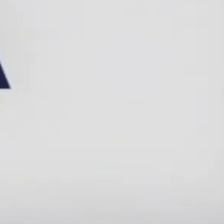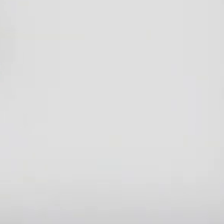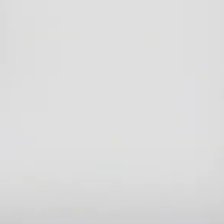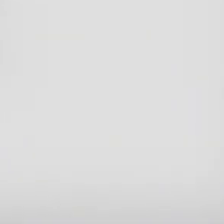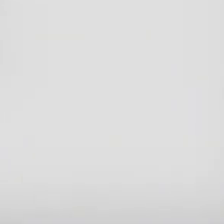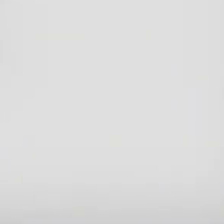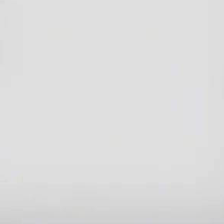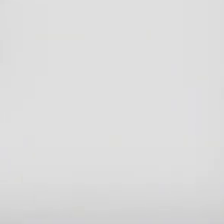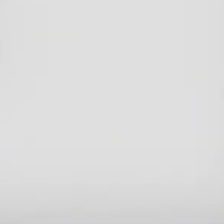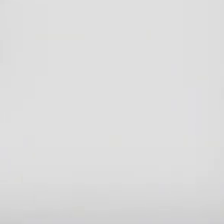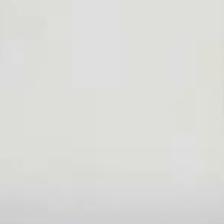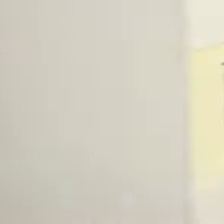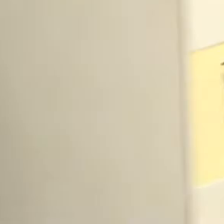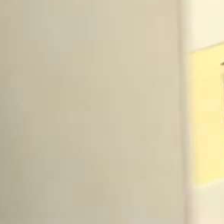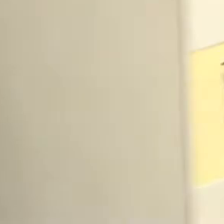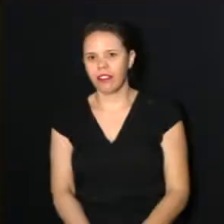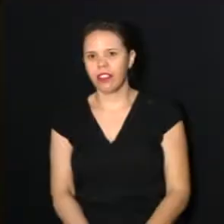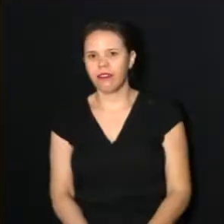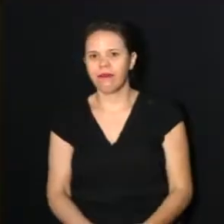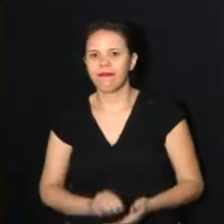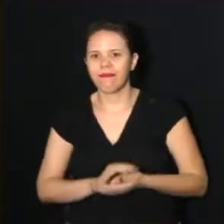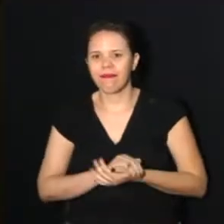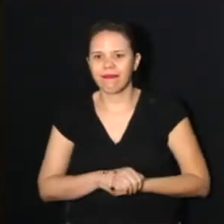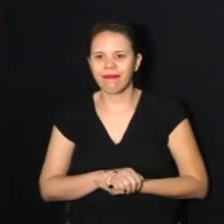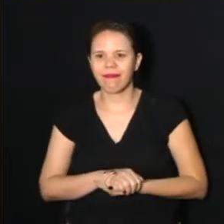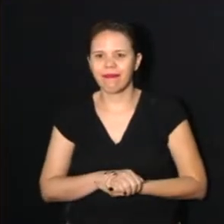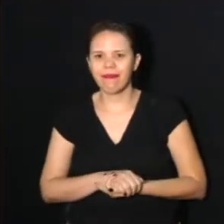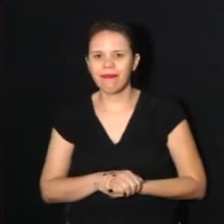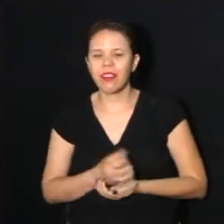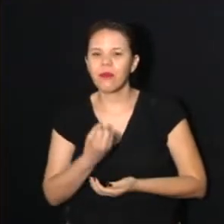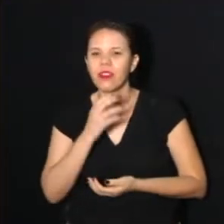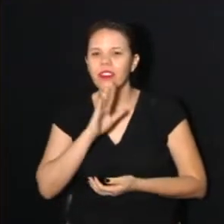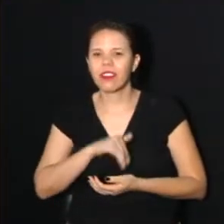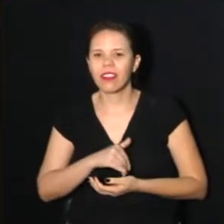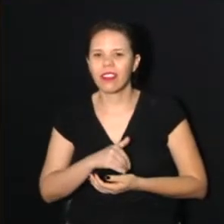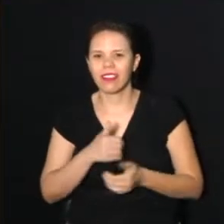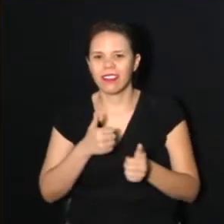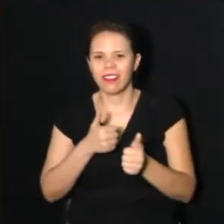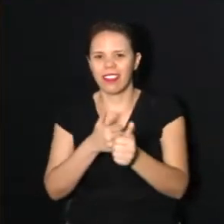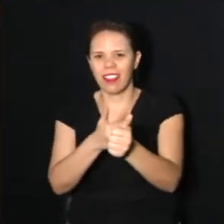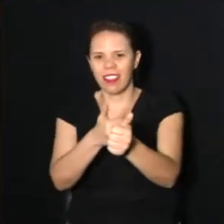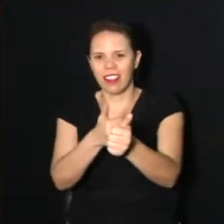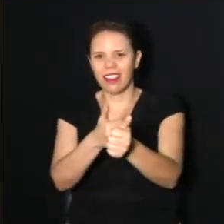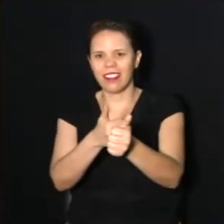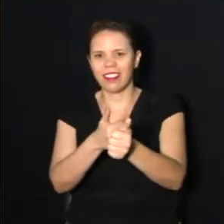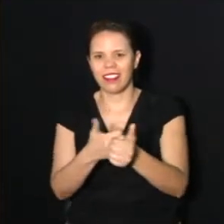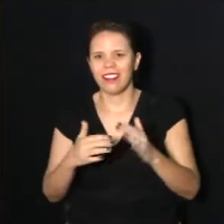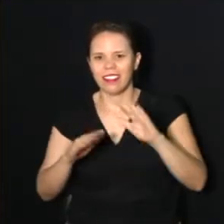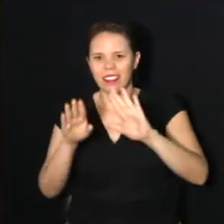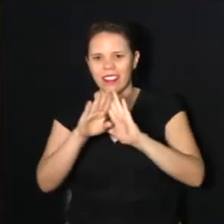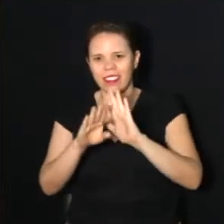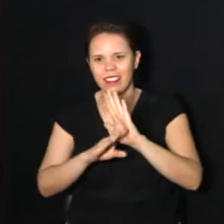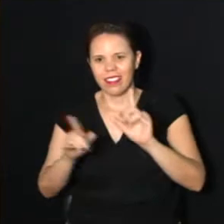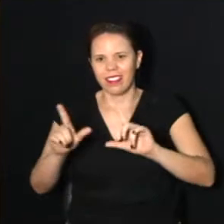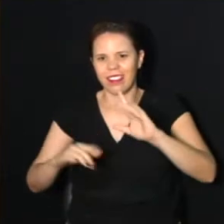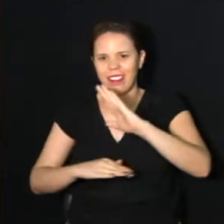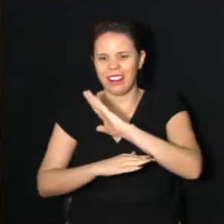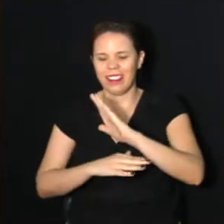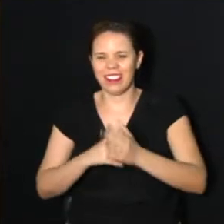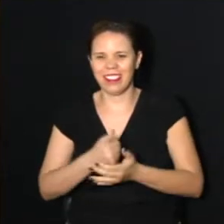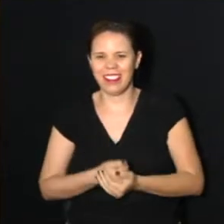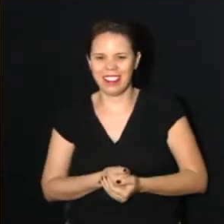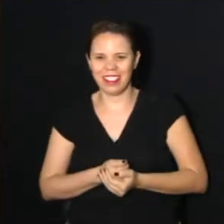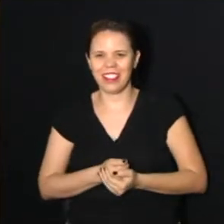TV Câmara, Campinas. Pois é, boa tarde para você que está acompanhando ao vivo a programação da TV Câmara Campinas.